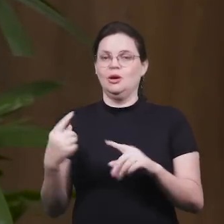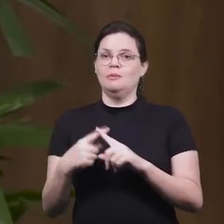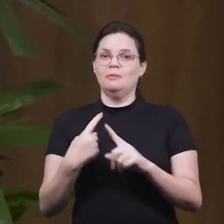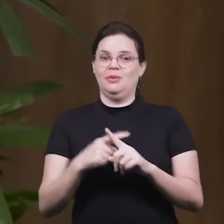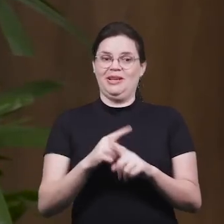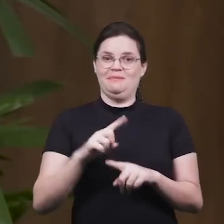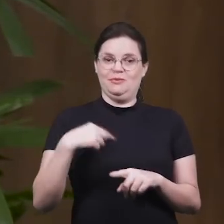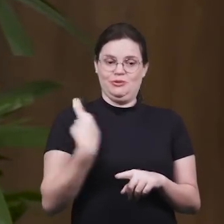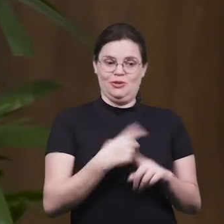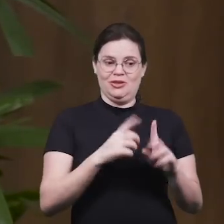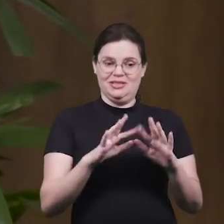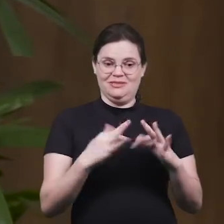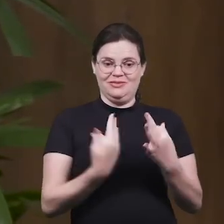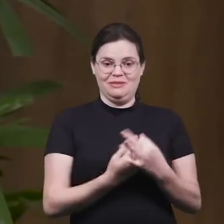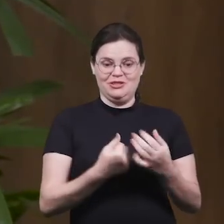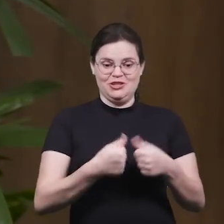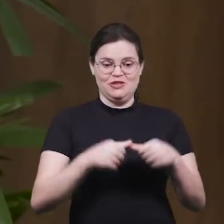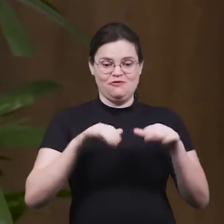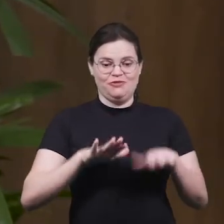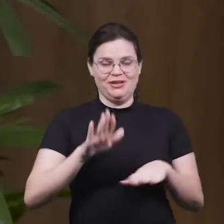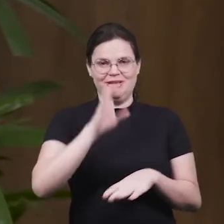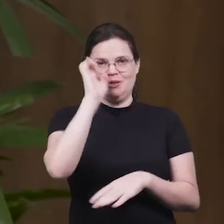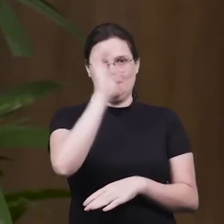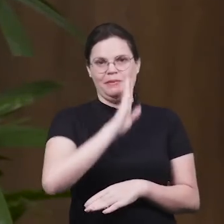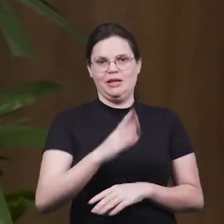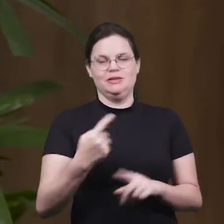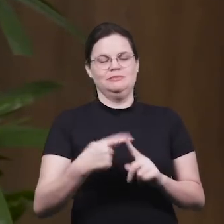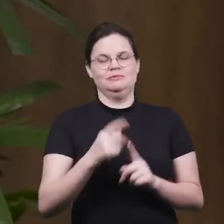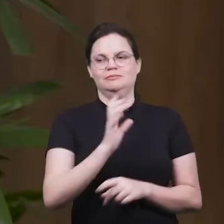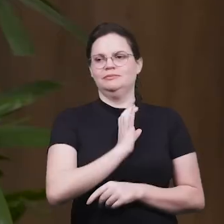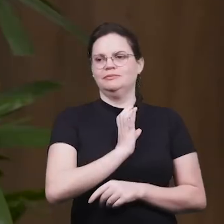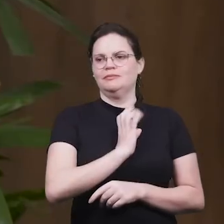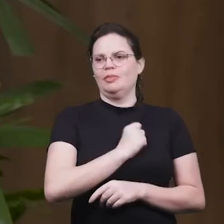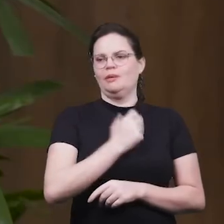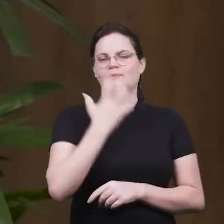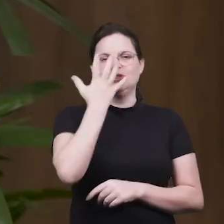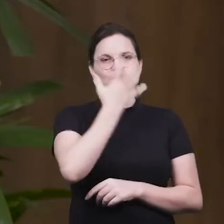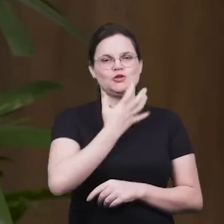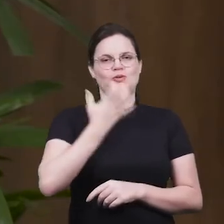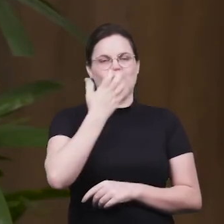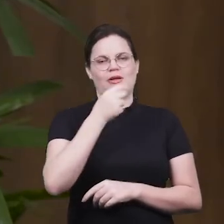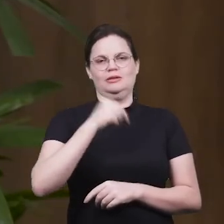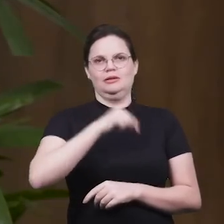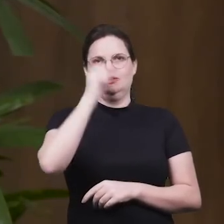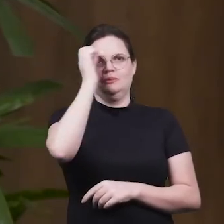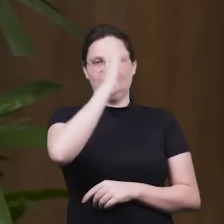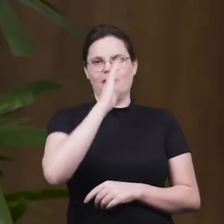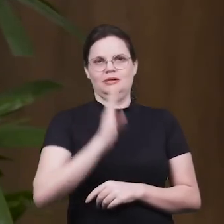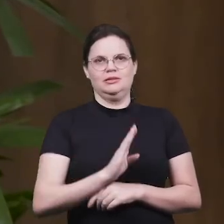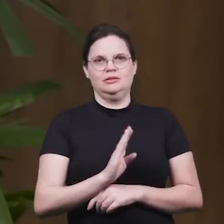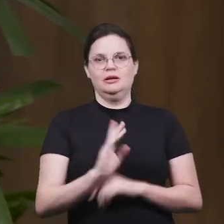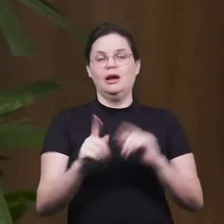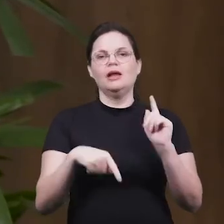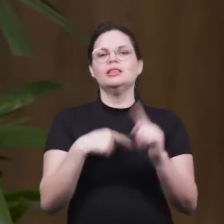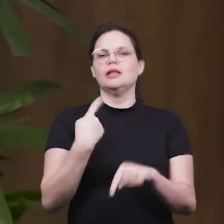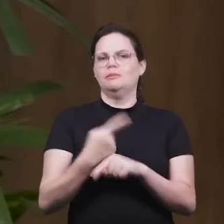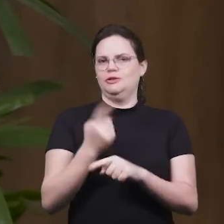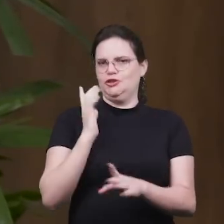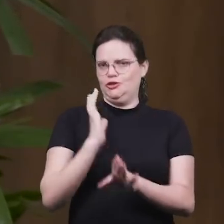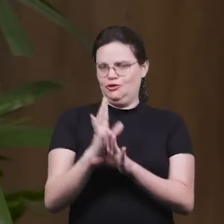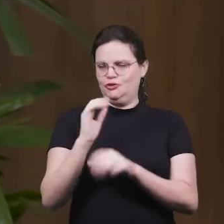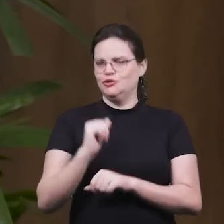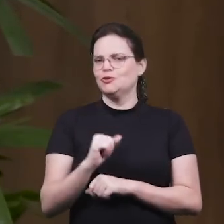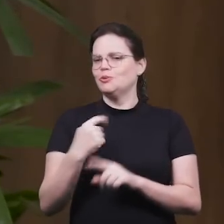não sairiam daqui de jeito nenhum. Eles têm paixão pelo Brasil. Depois nós descobrimos de onde